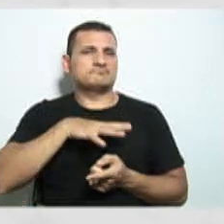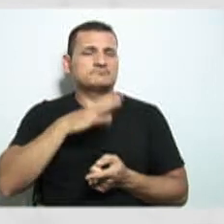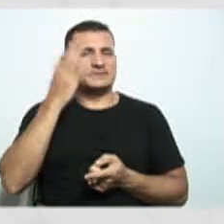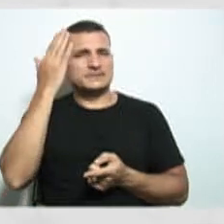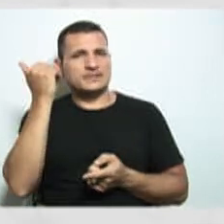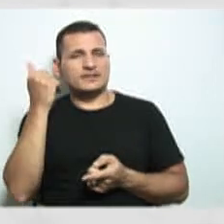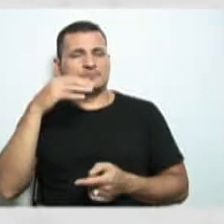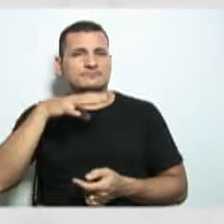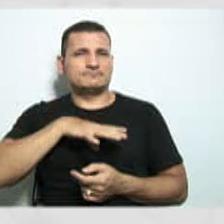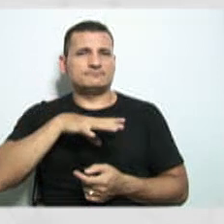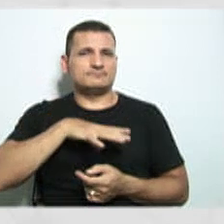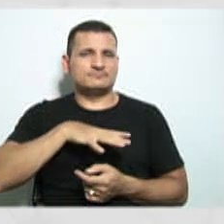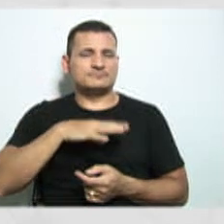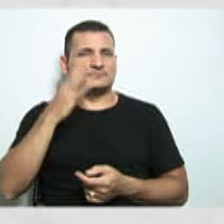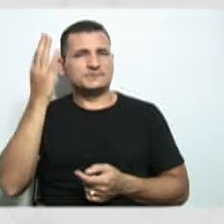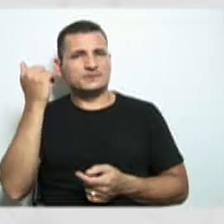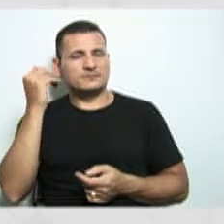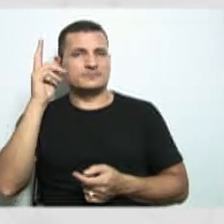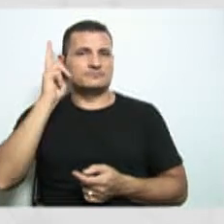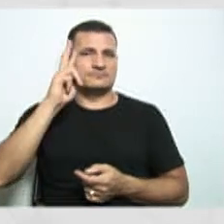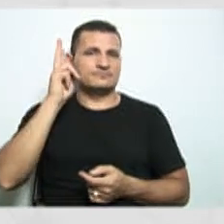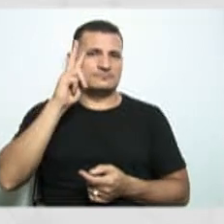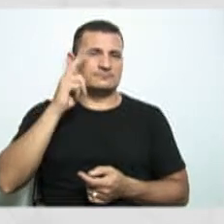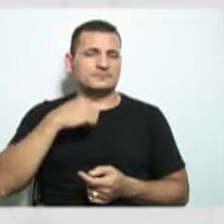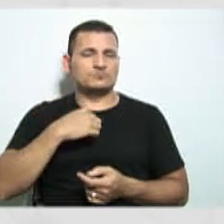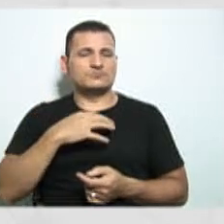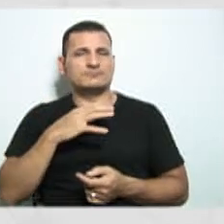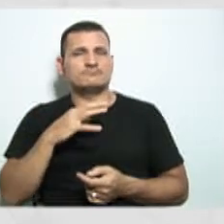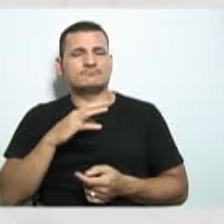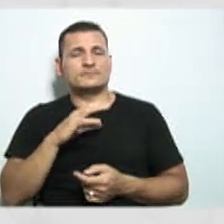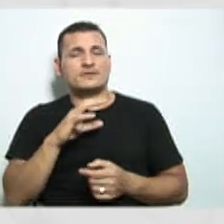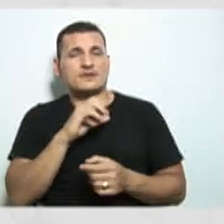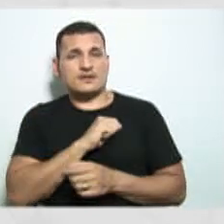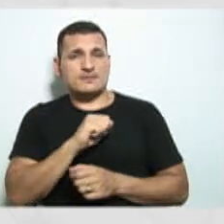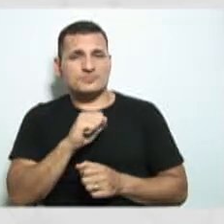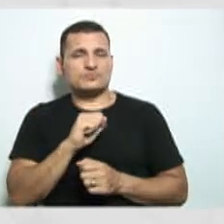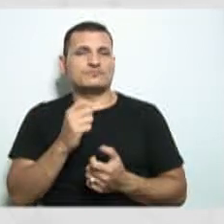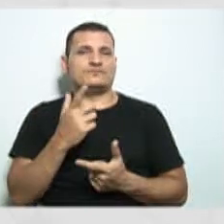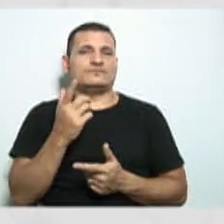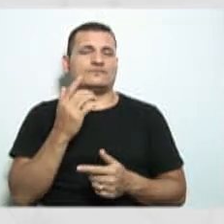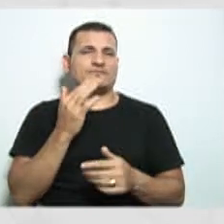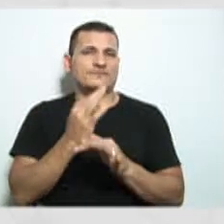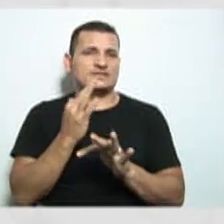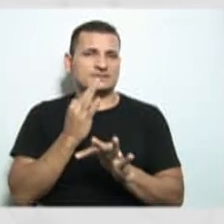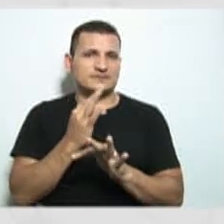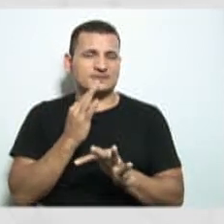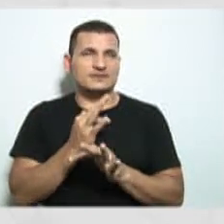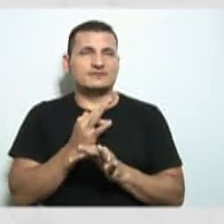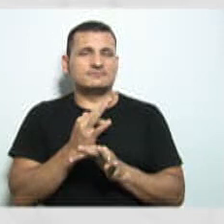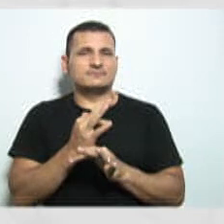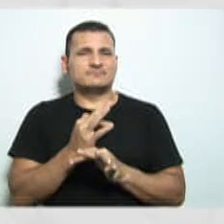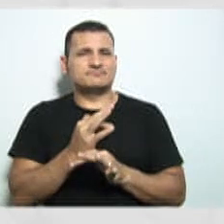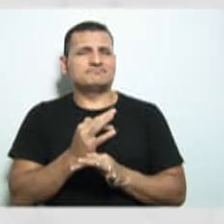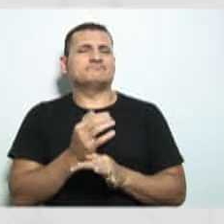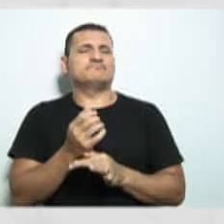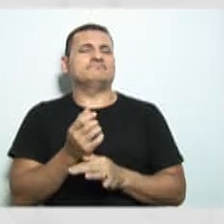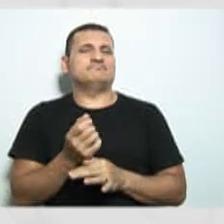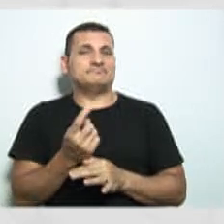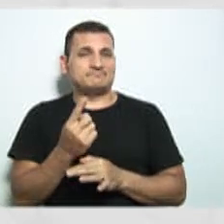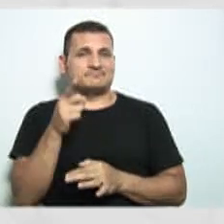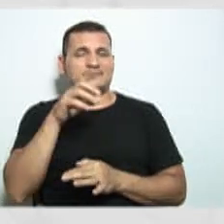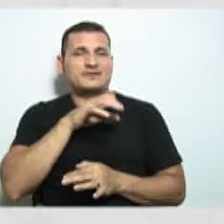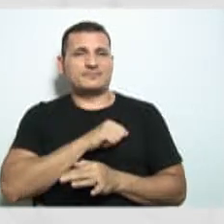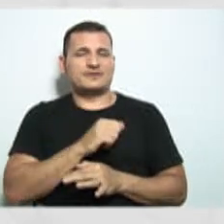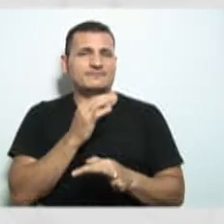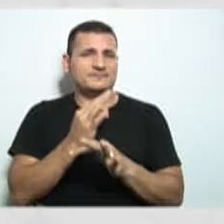eu sou muito bom em história, eu amo física. Nossa senhora, você amar a física, você,